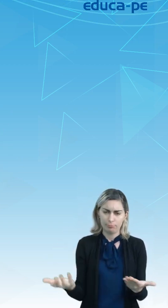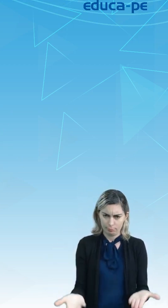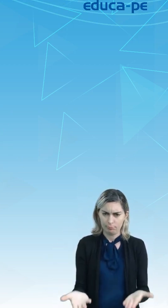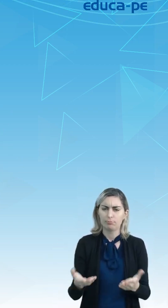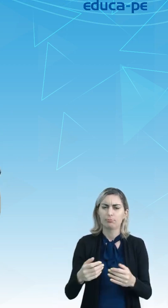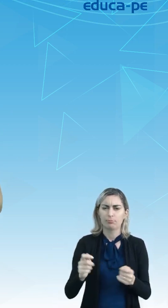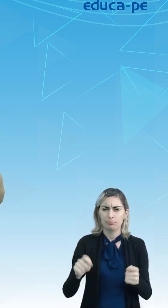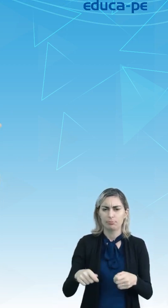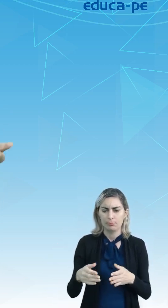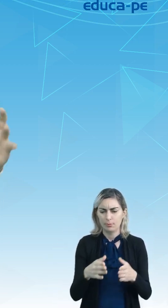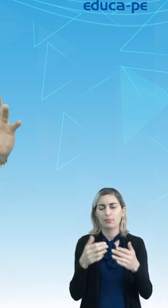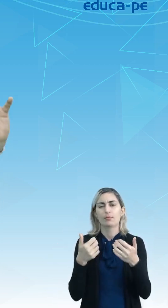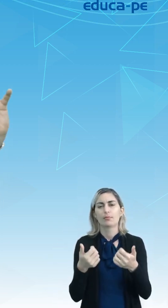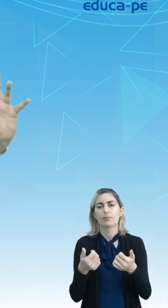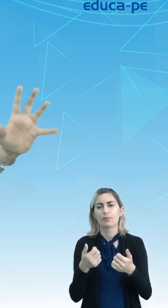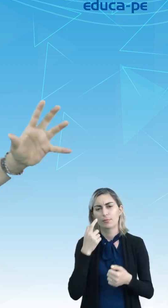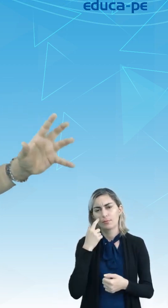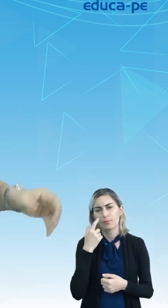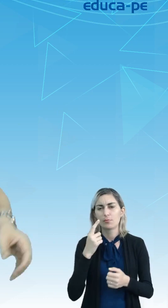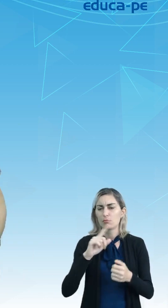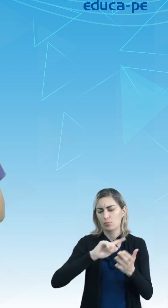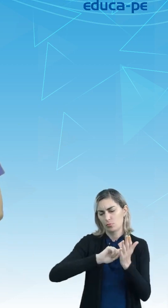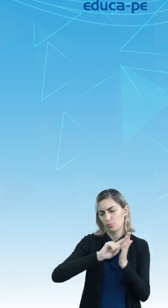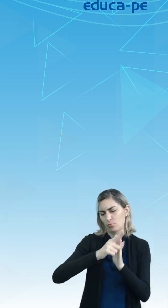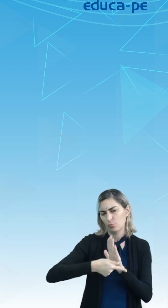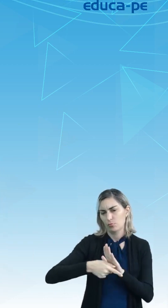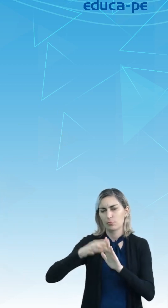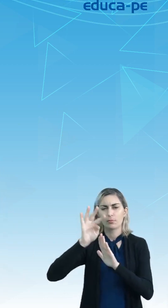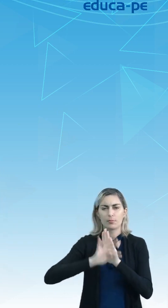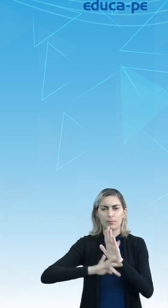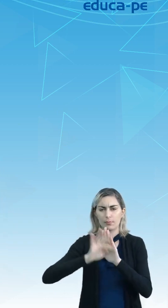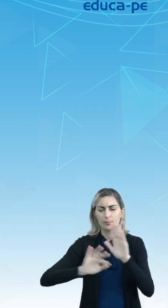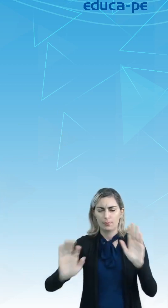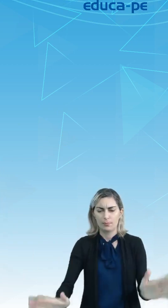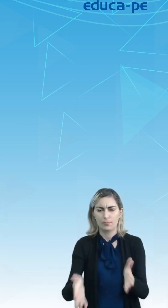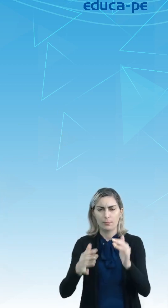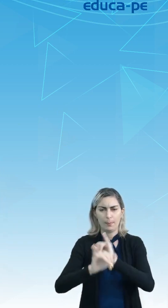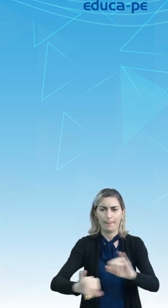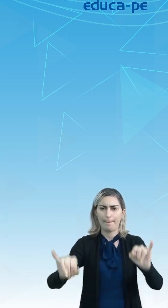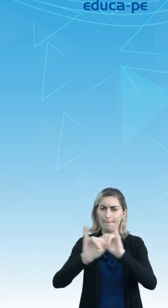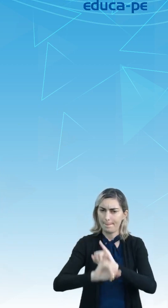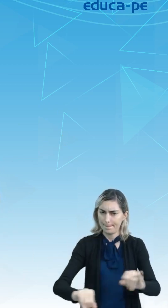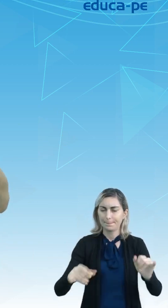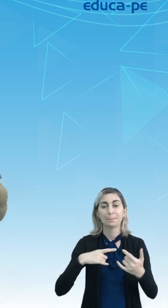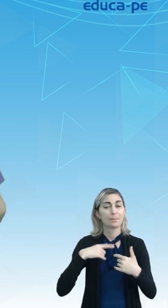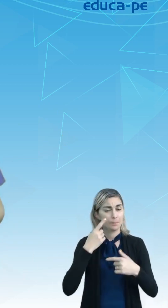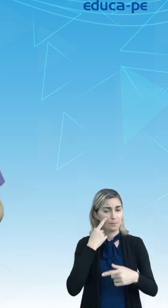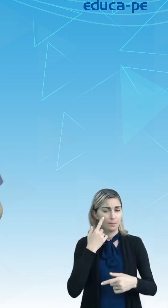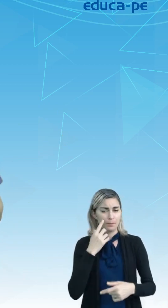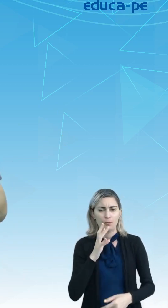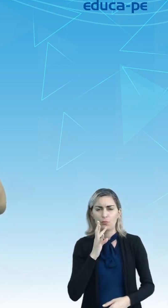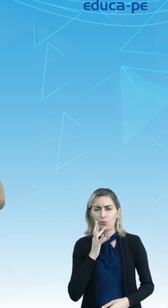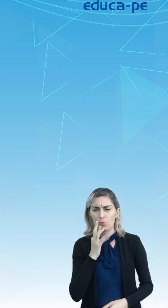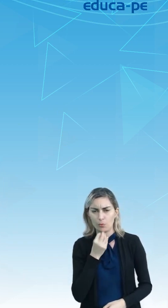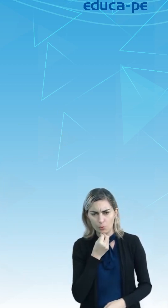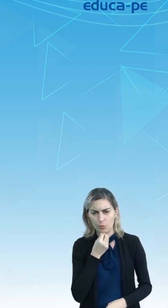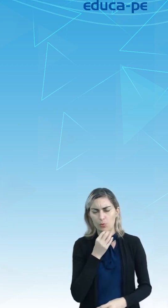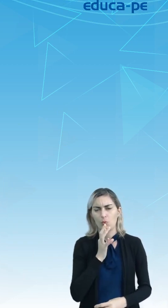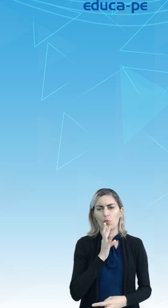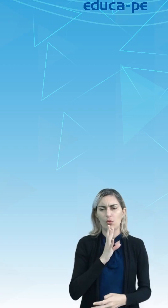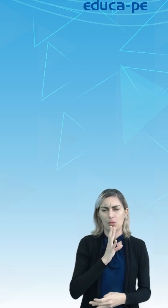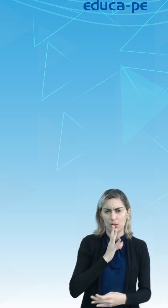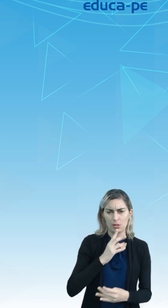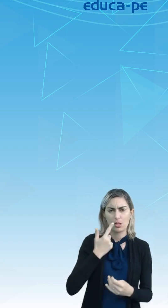o caminho. Então, vamos ver gênero textual, campanha publicitária, vamos conhecer a função